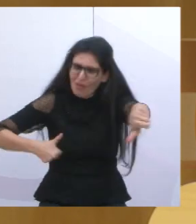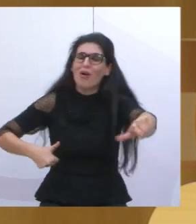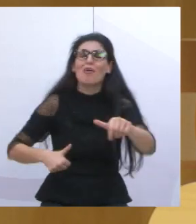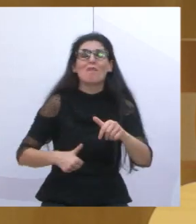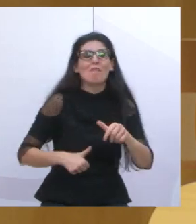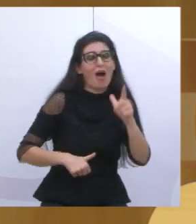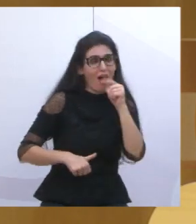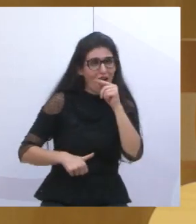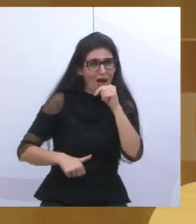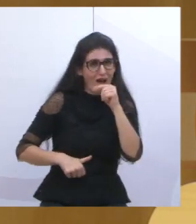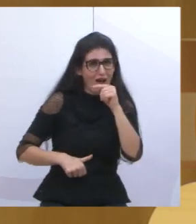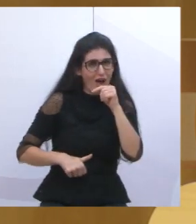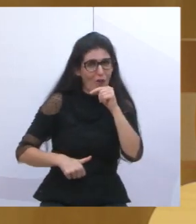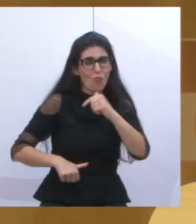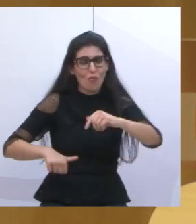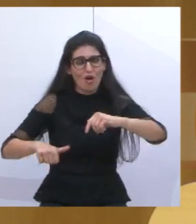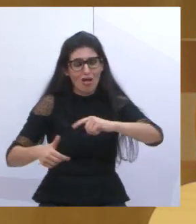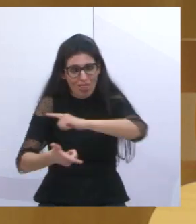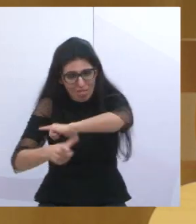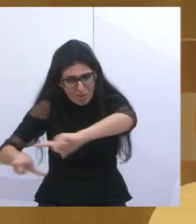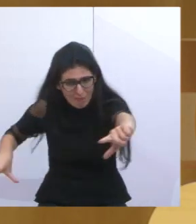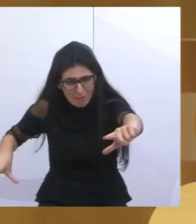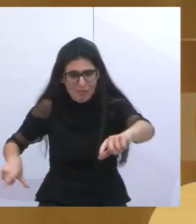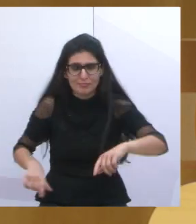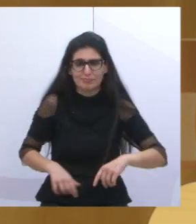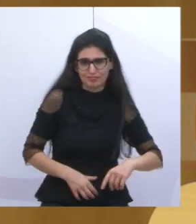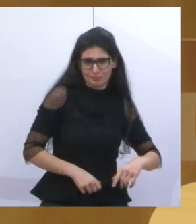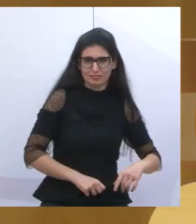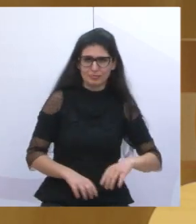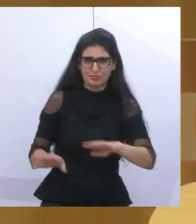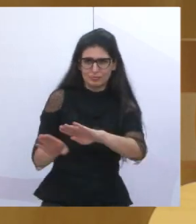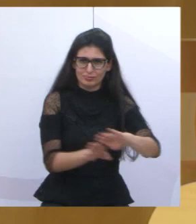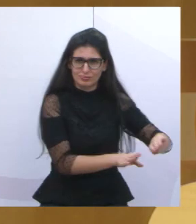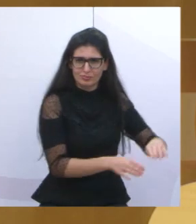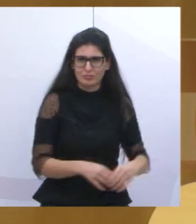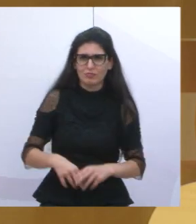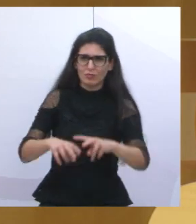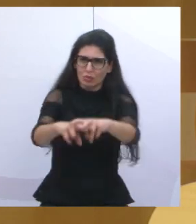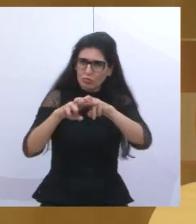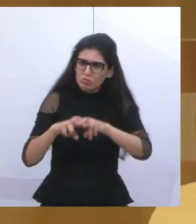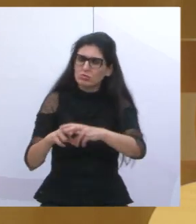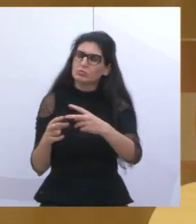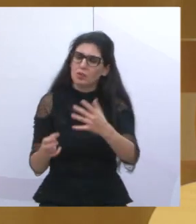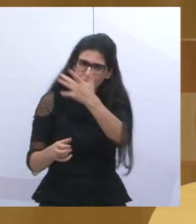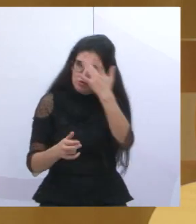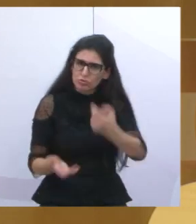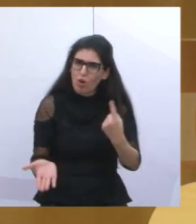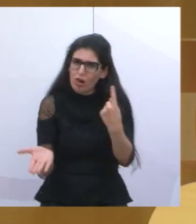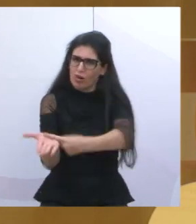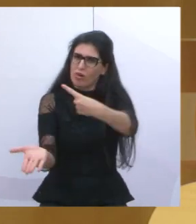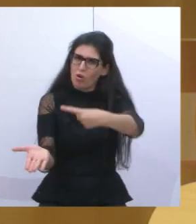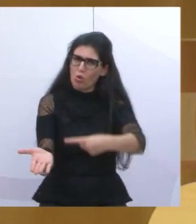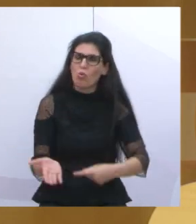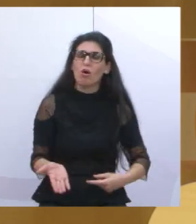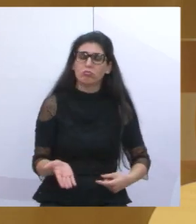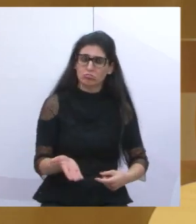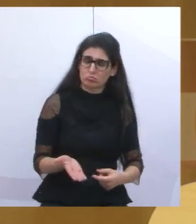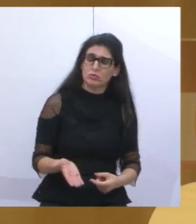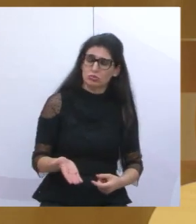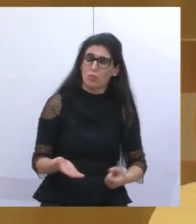aceitou a fazer sistemas de acordo de ele pagar por um direito que lhe assiste, que é a infraestrutura no